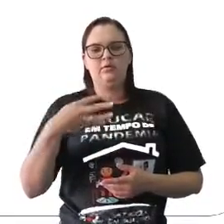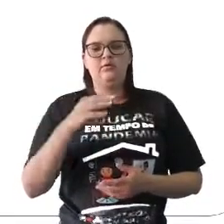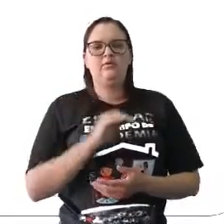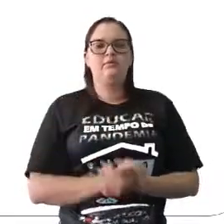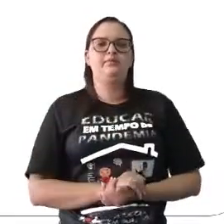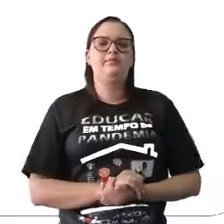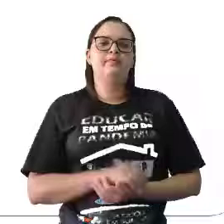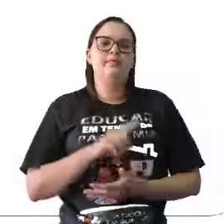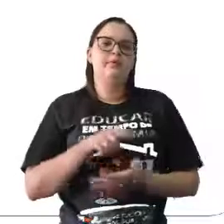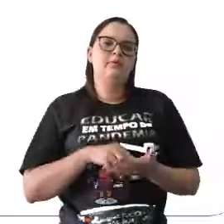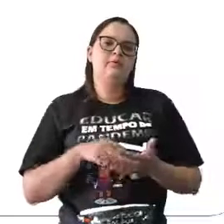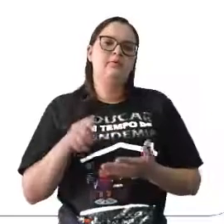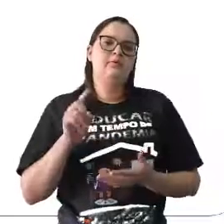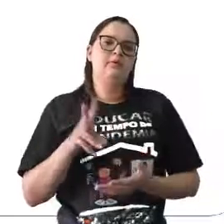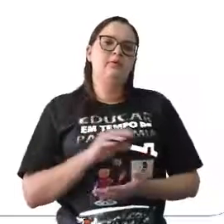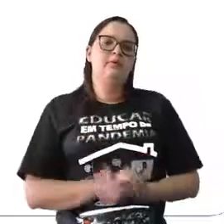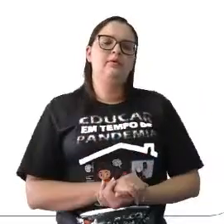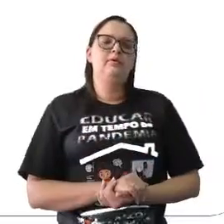alternativa correta.